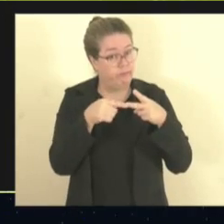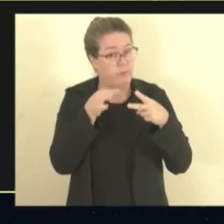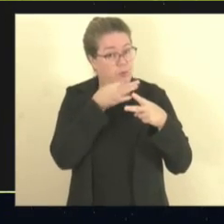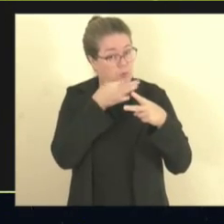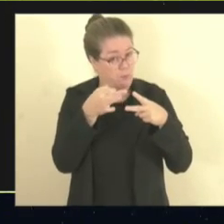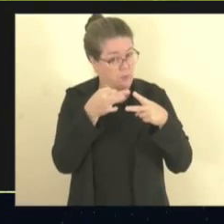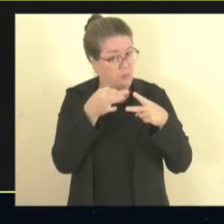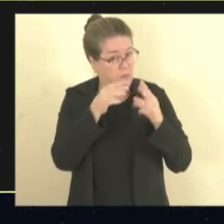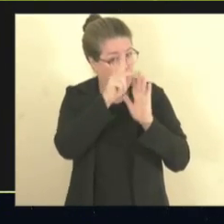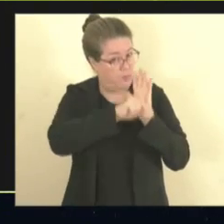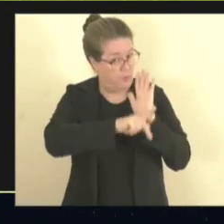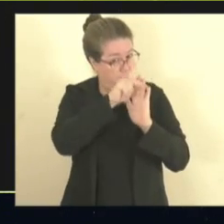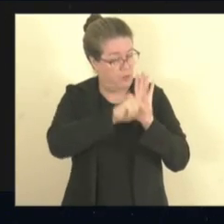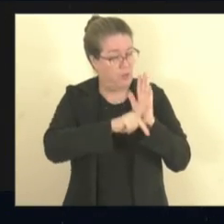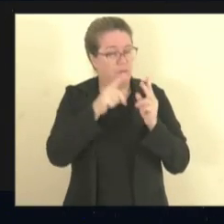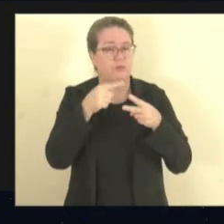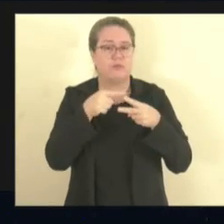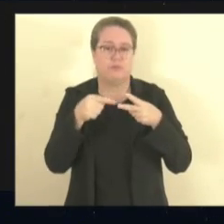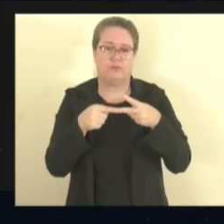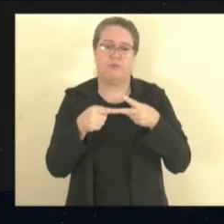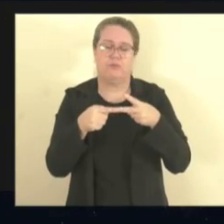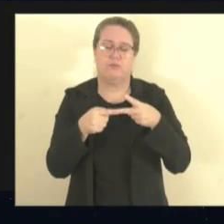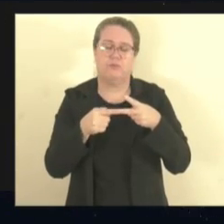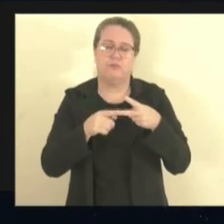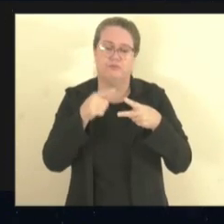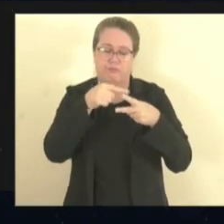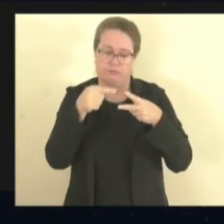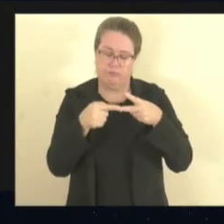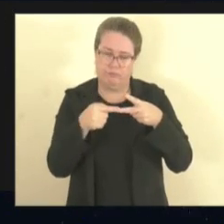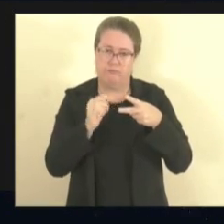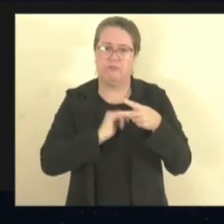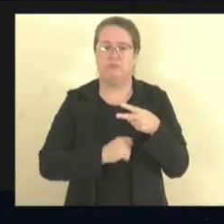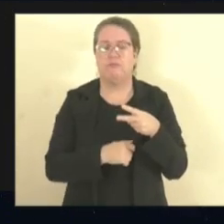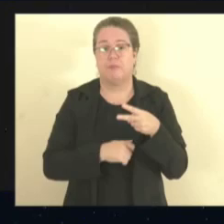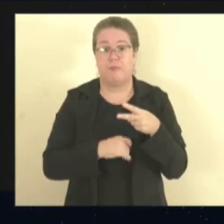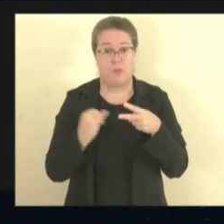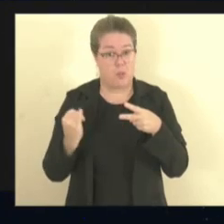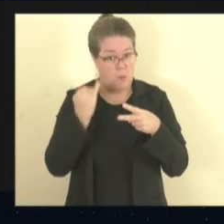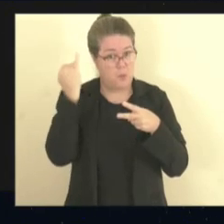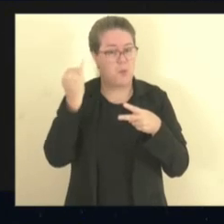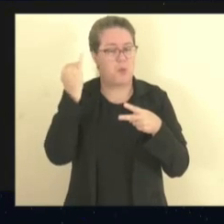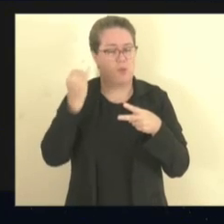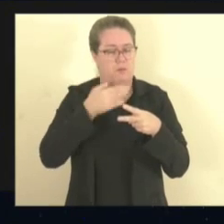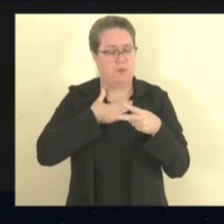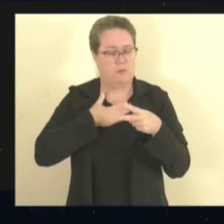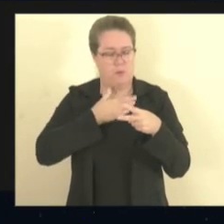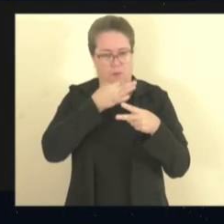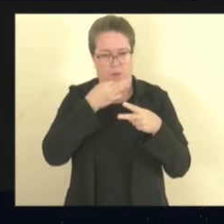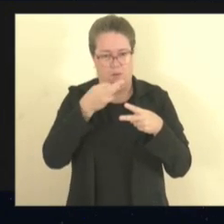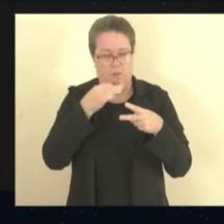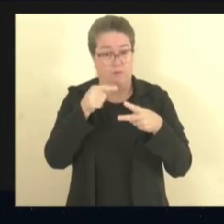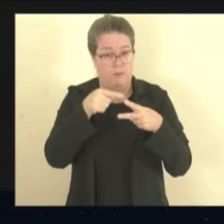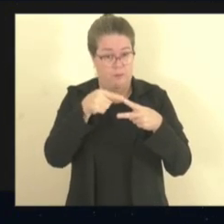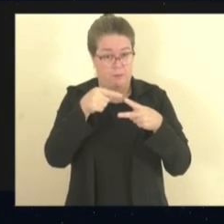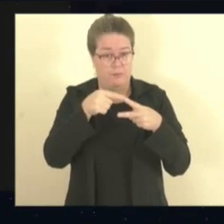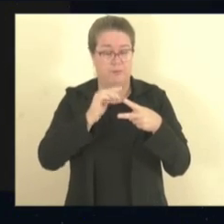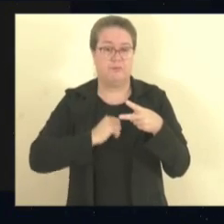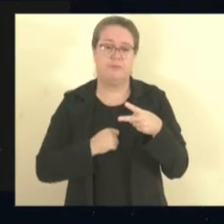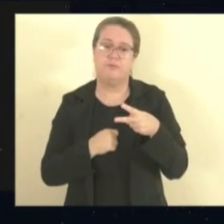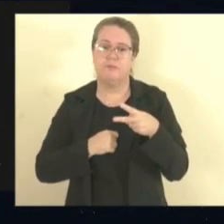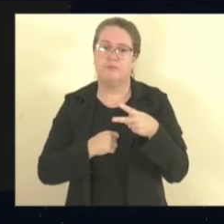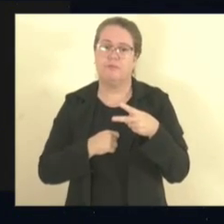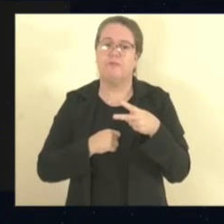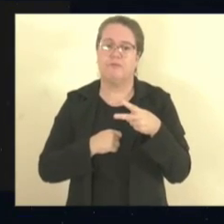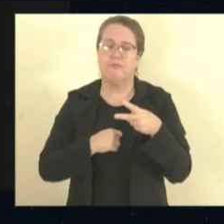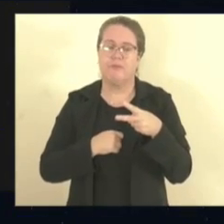sobre essa operação de crédito. Dois, que são importantes. O primeiro, o